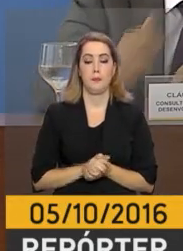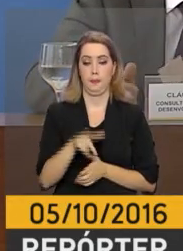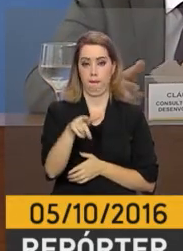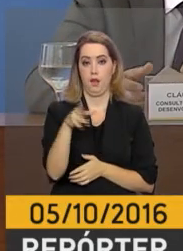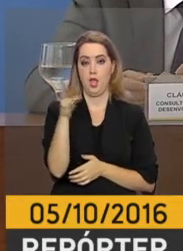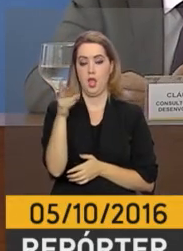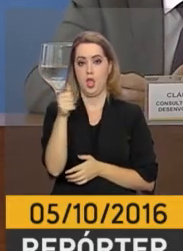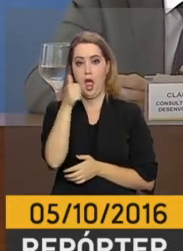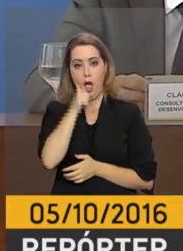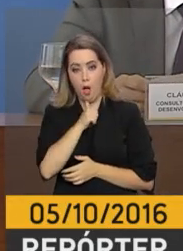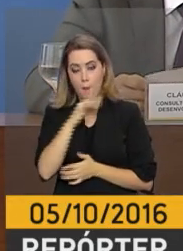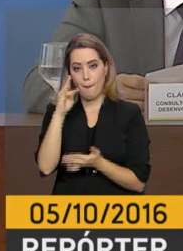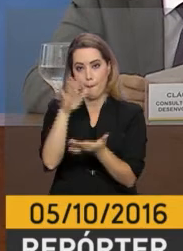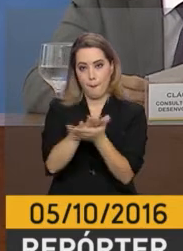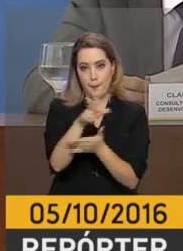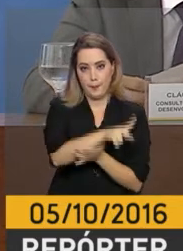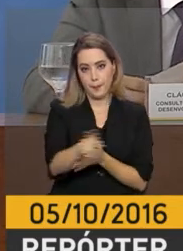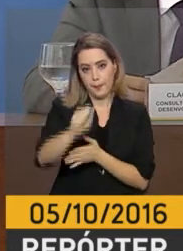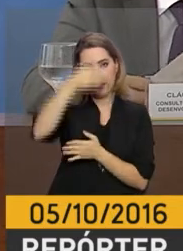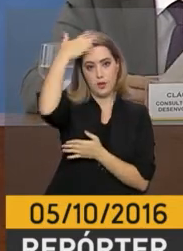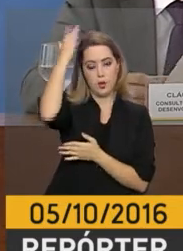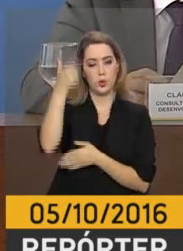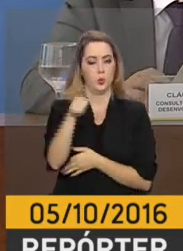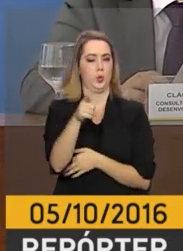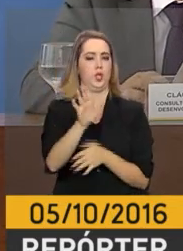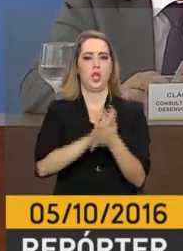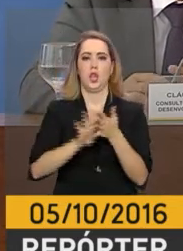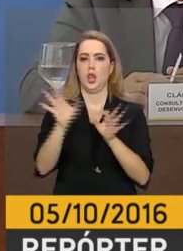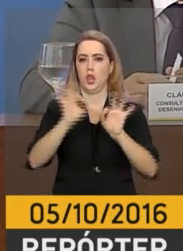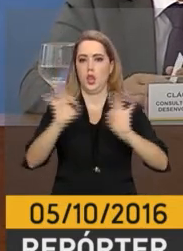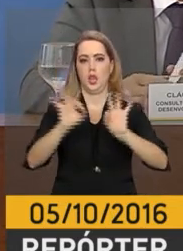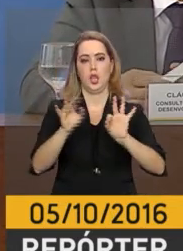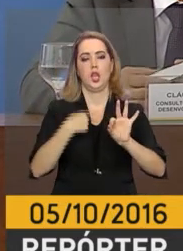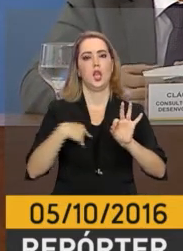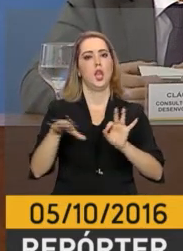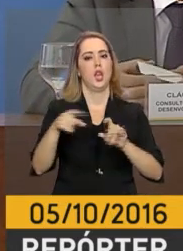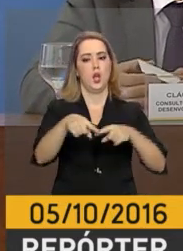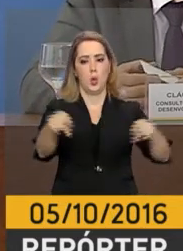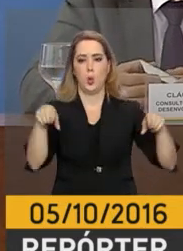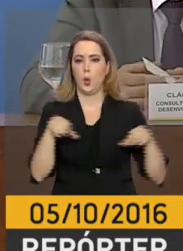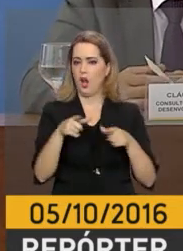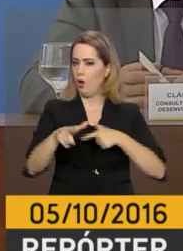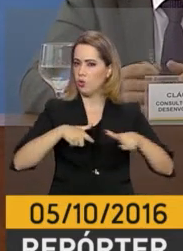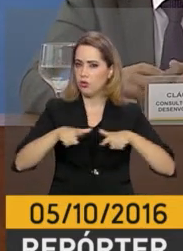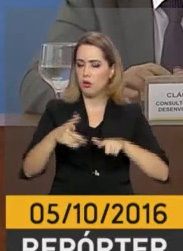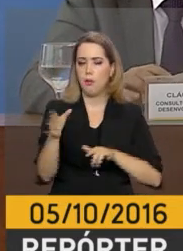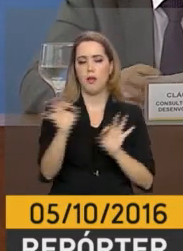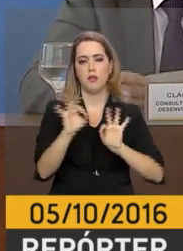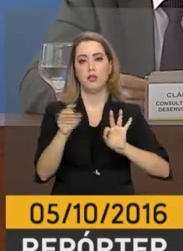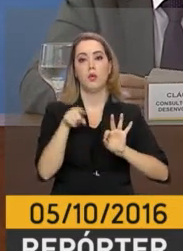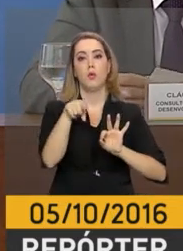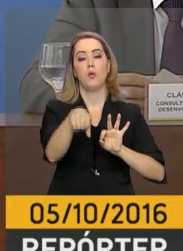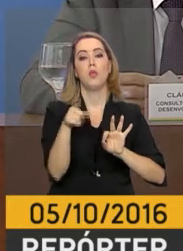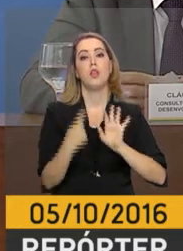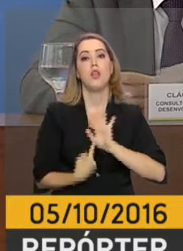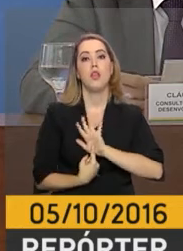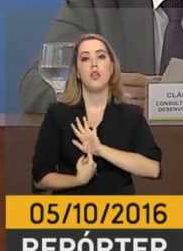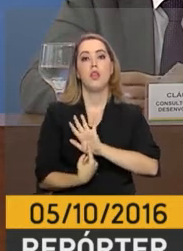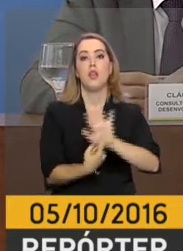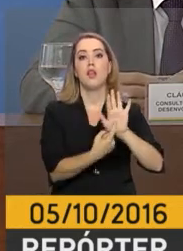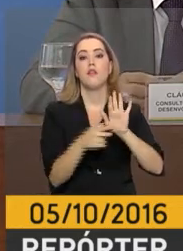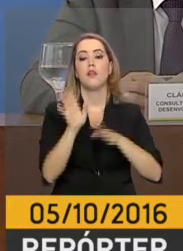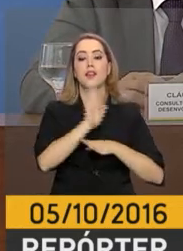ela não vai ter nenhuma função executiva não vai ter um gabinete que vai ter nada né ela ela vai